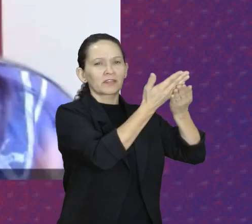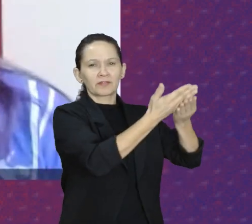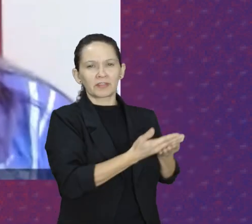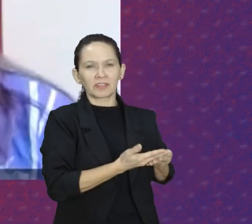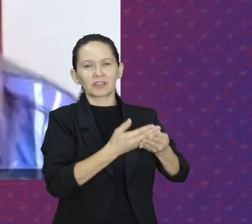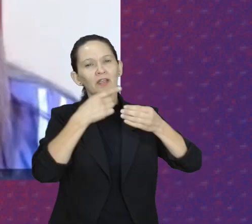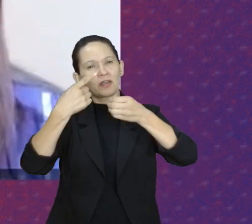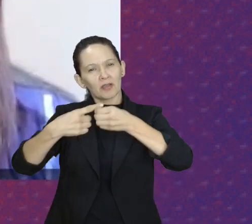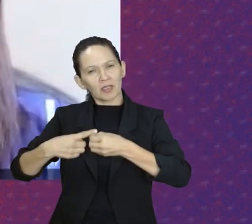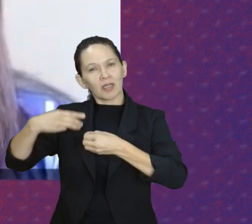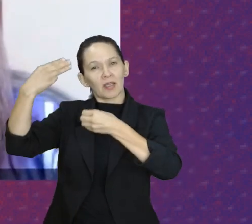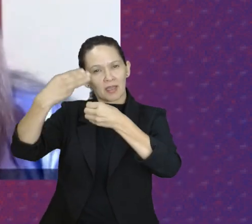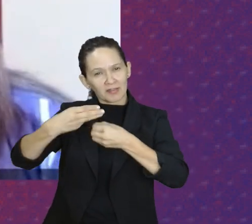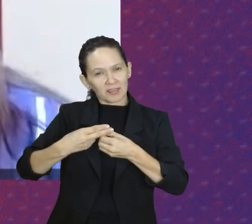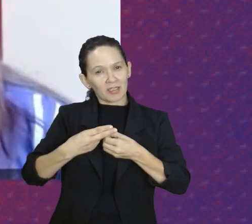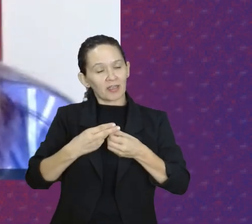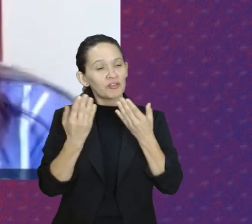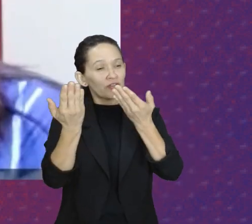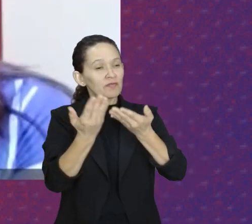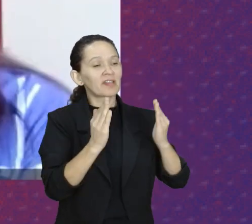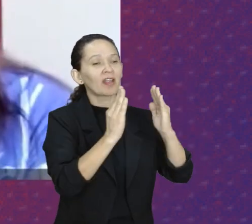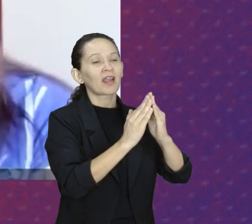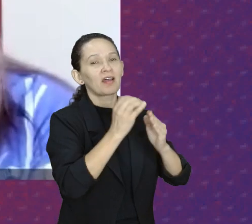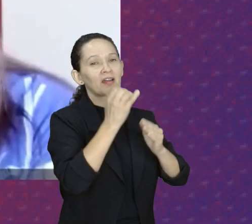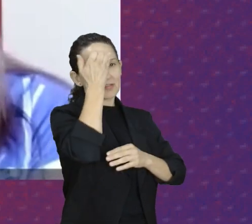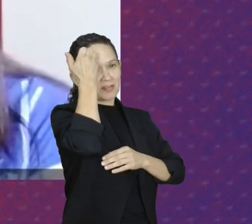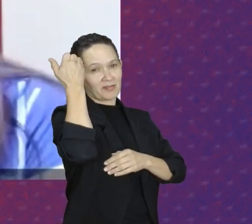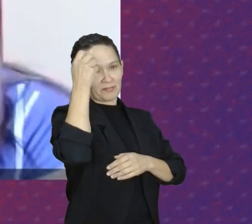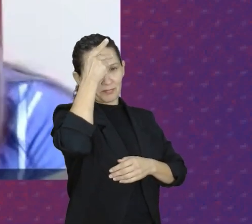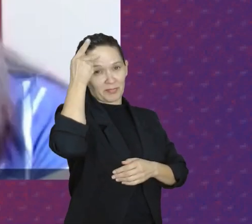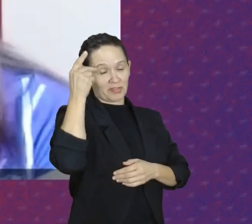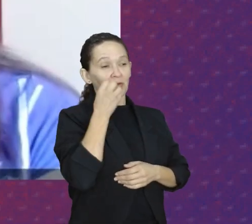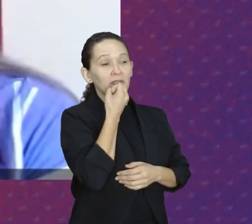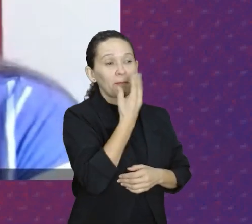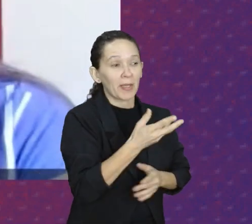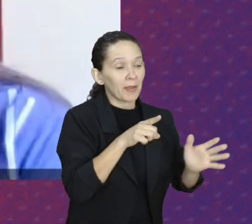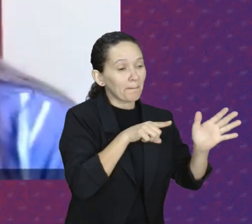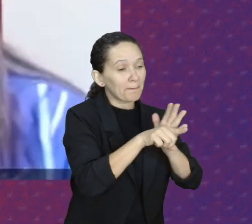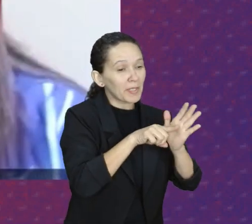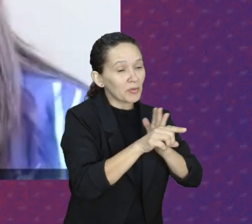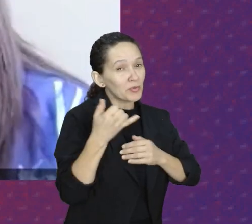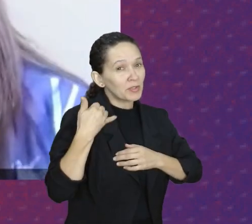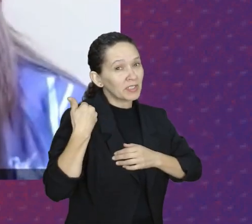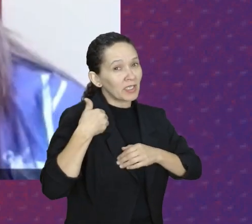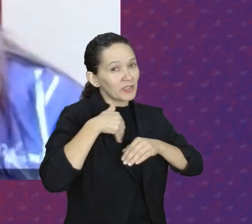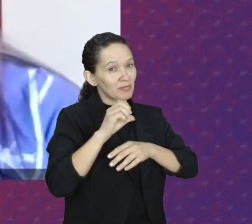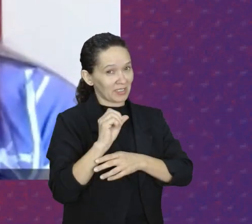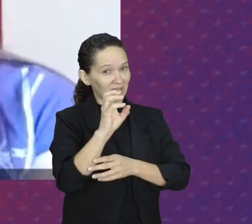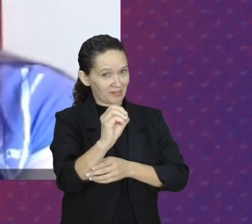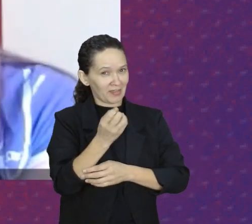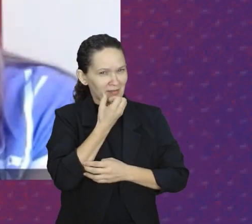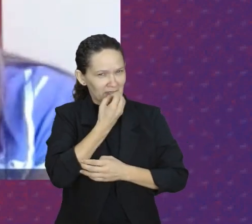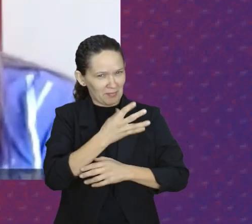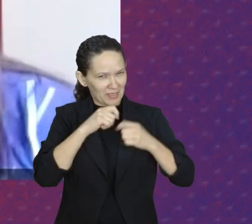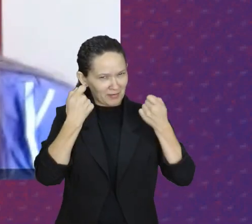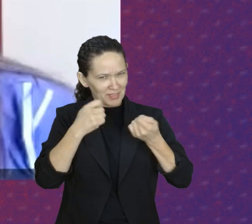pessoas vão visitando os idosos nas suas residências para ver se está tudo bem, como é que vão as coisas, se precisa de